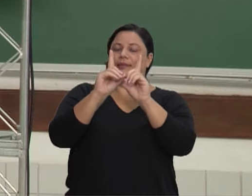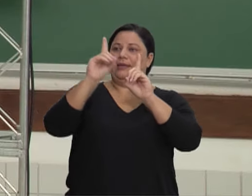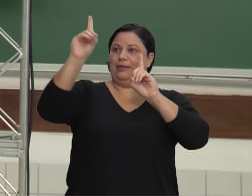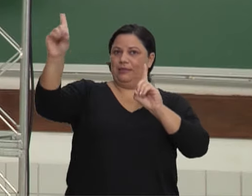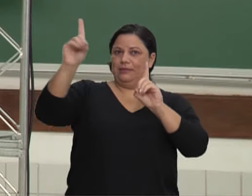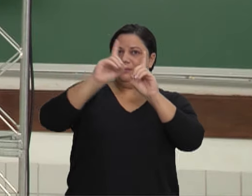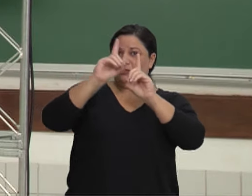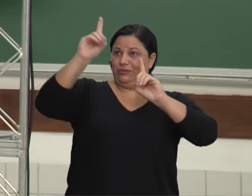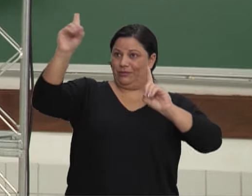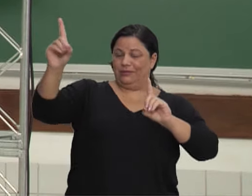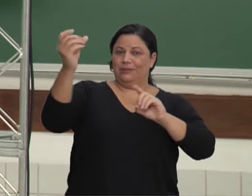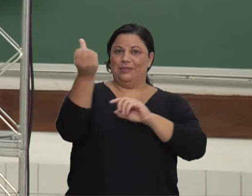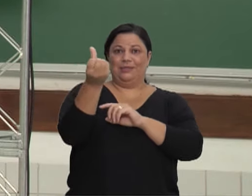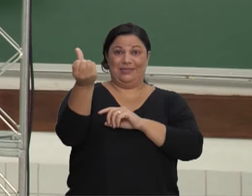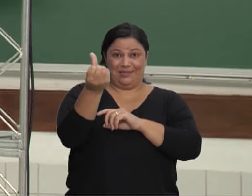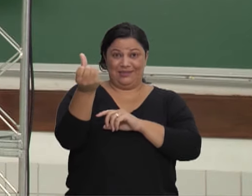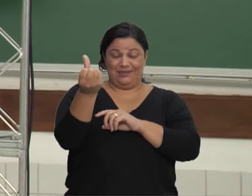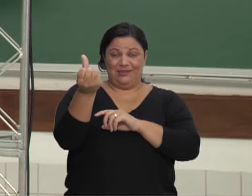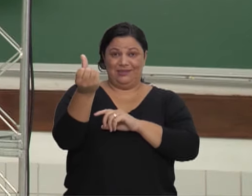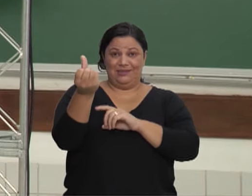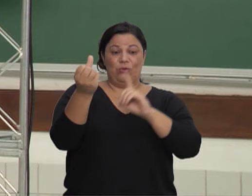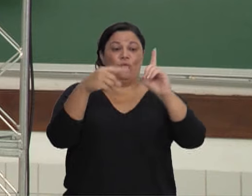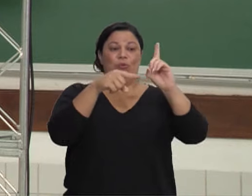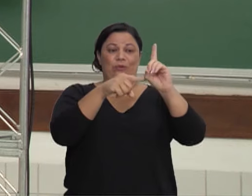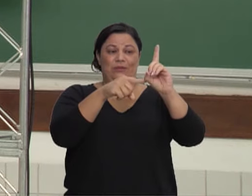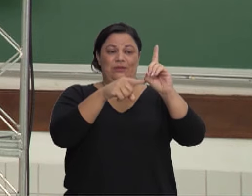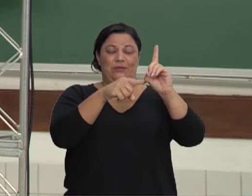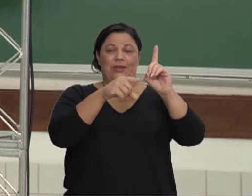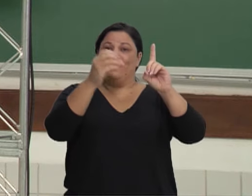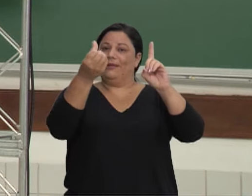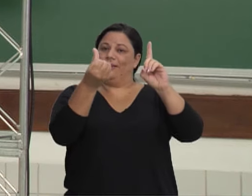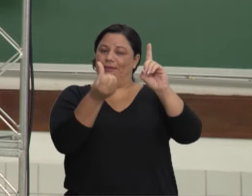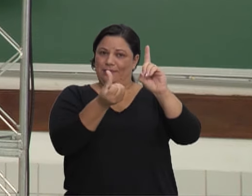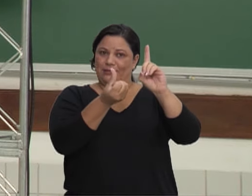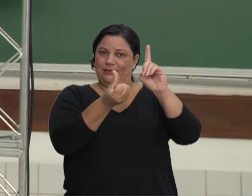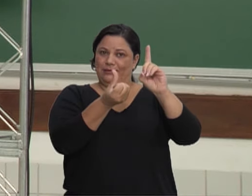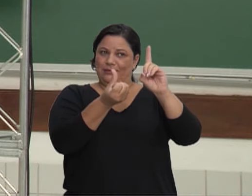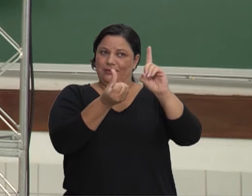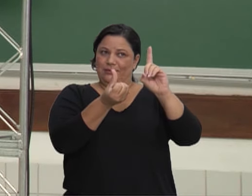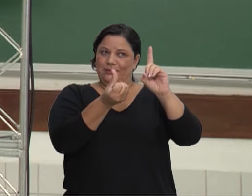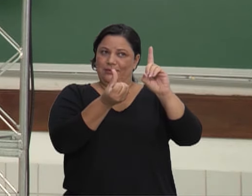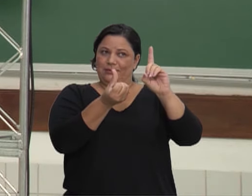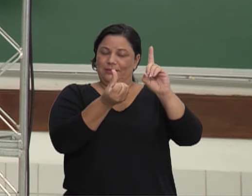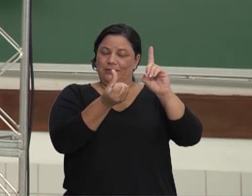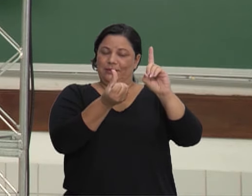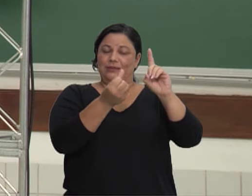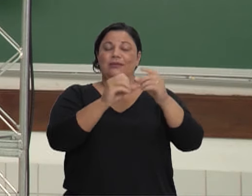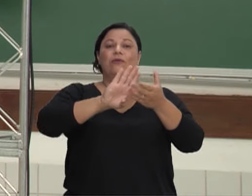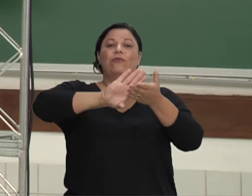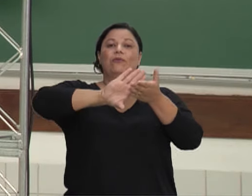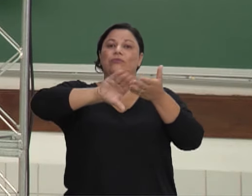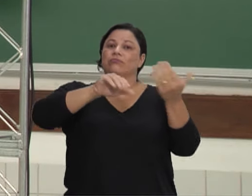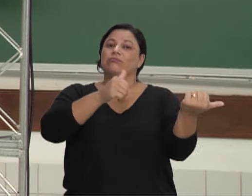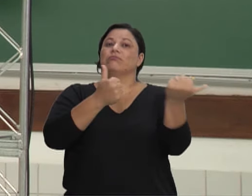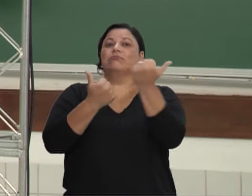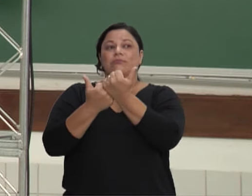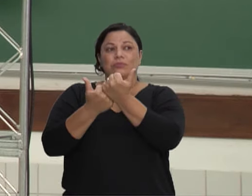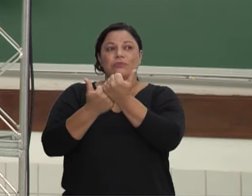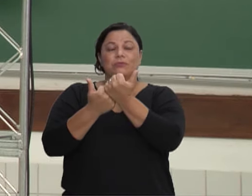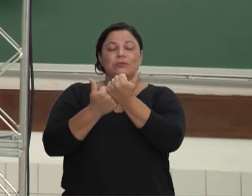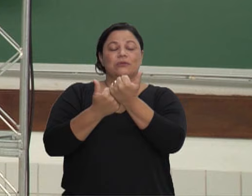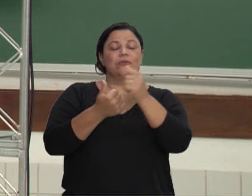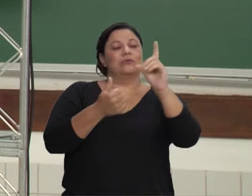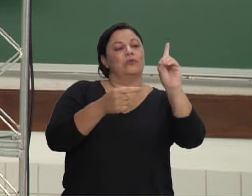é 6, meu D é 6. O que eu vou fazer? Vou substituir aqui o D